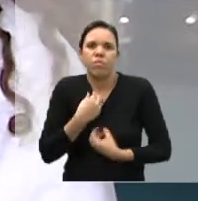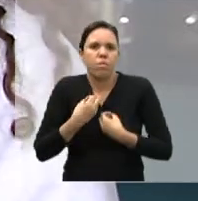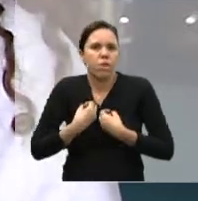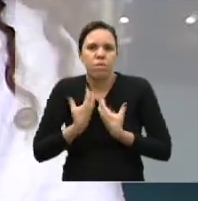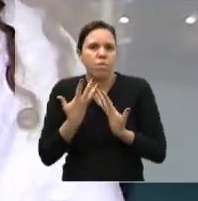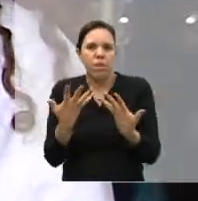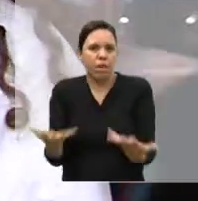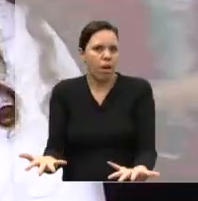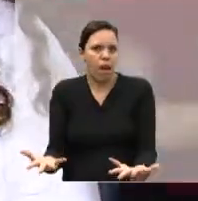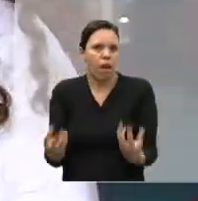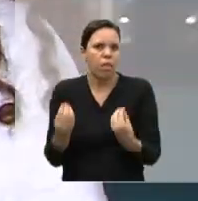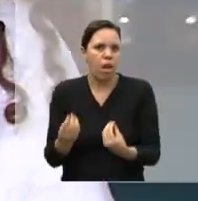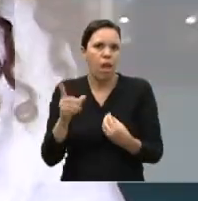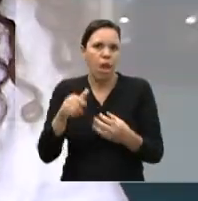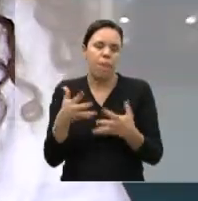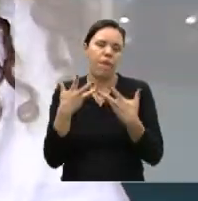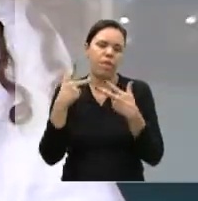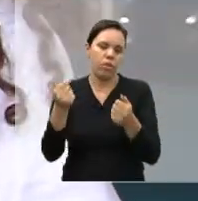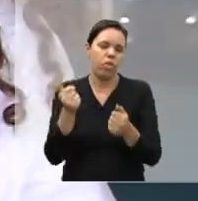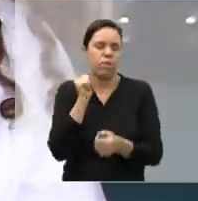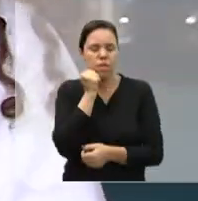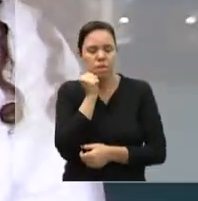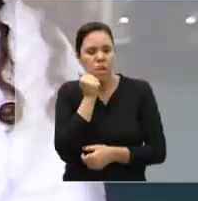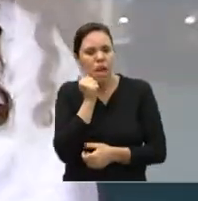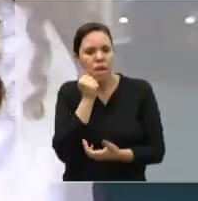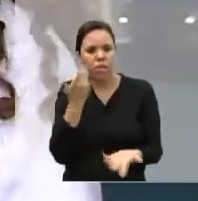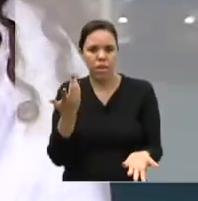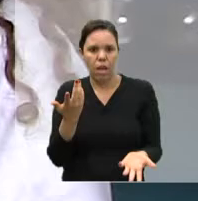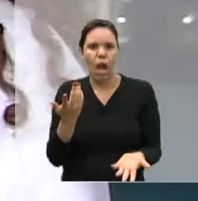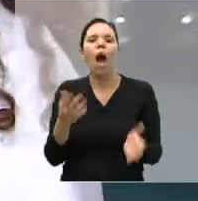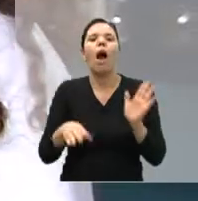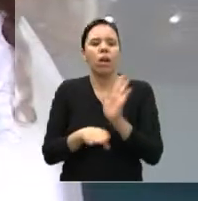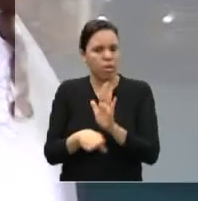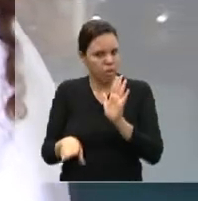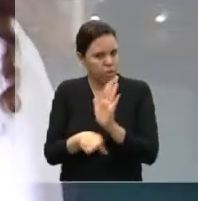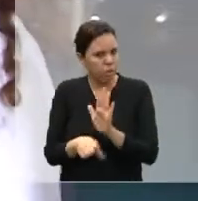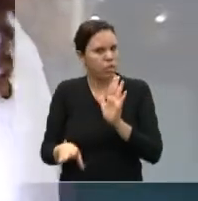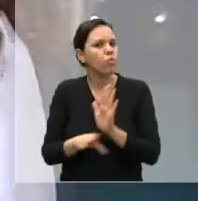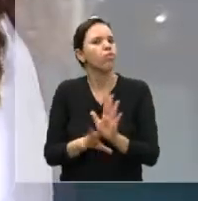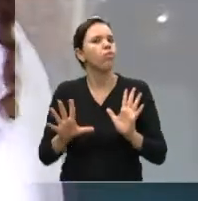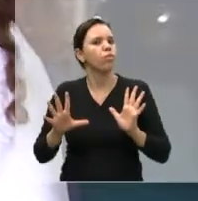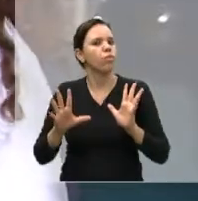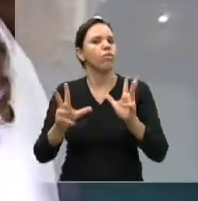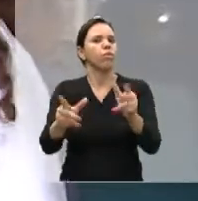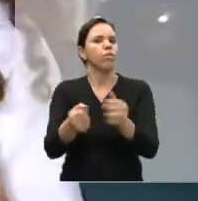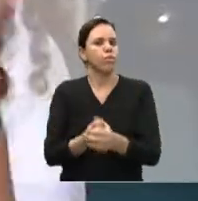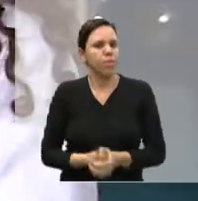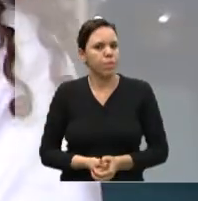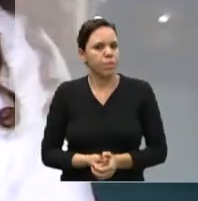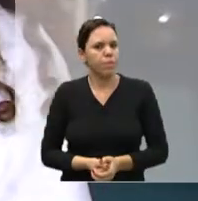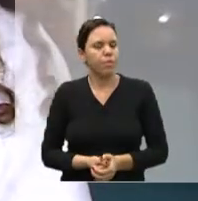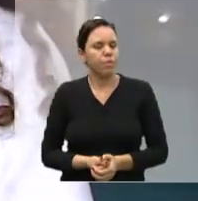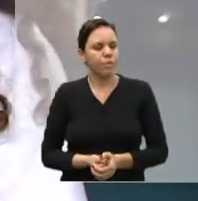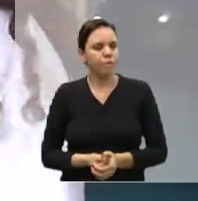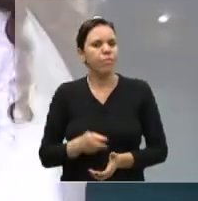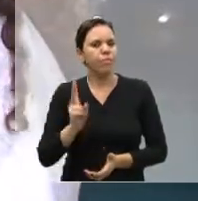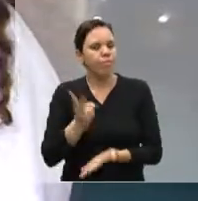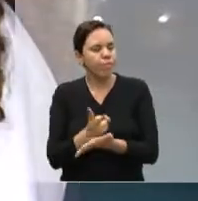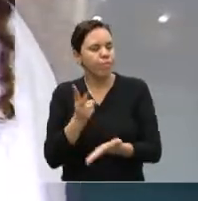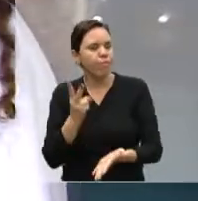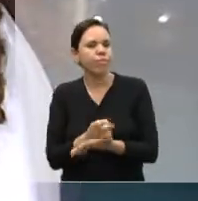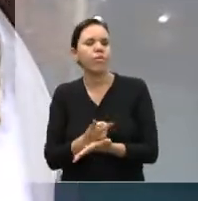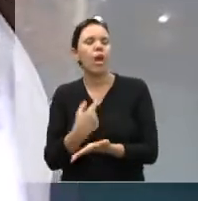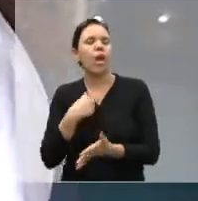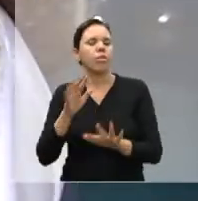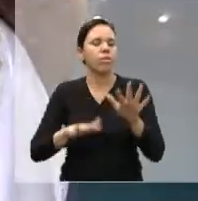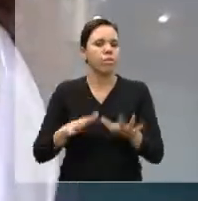uma coisa maravilhosa. Ajuda em tudo. Sim, em tudo. Tá ali sempre, mesmo que a gente não queira, a ciência